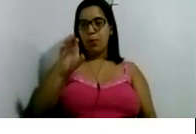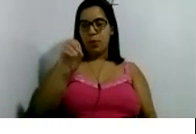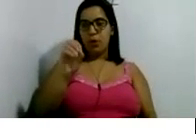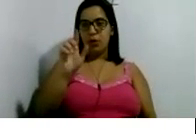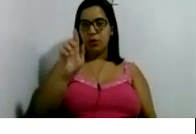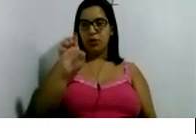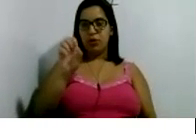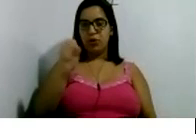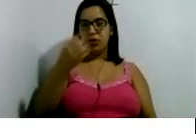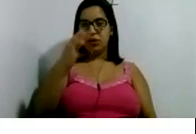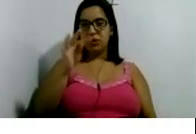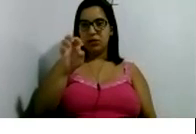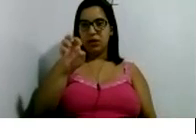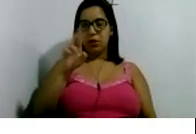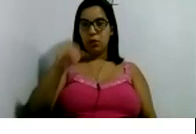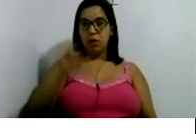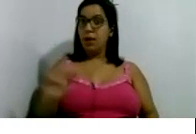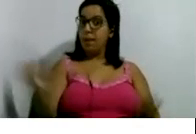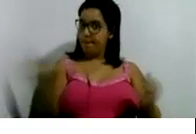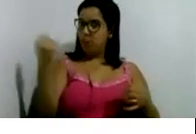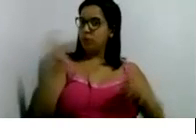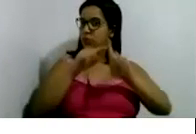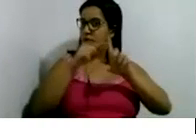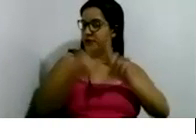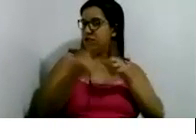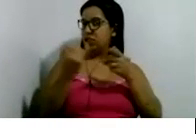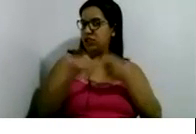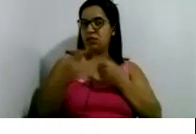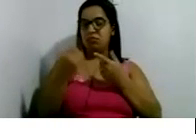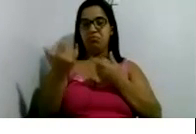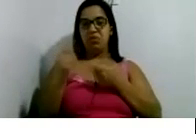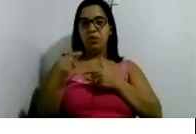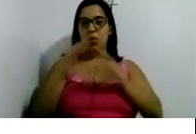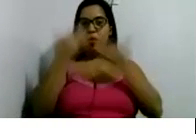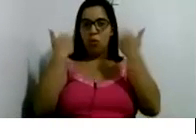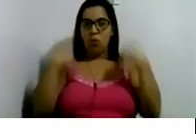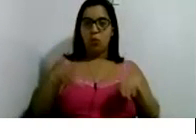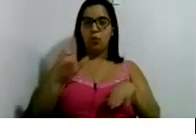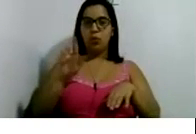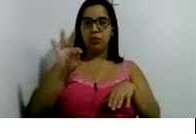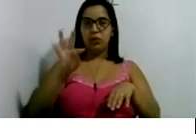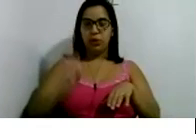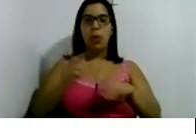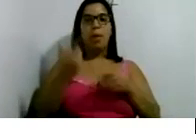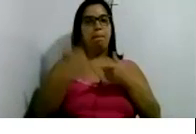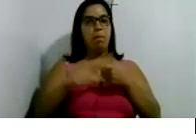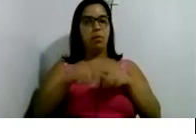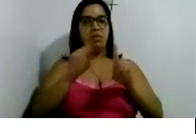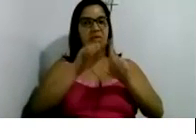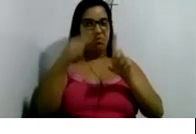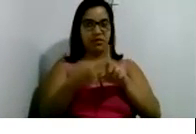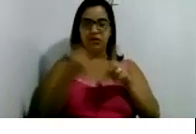a gravidez. Então, se a gente não tem corpo lúteo, a gente também tem uma causa de infertilidade. E